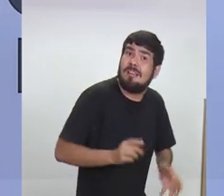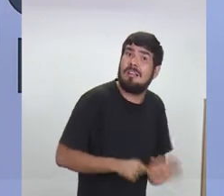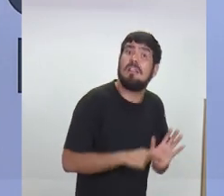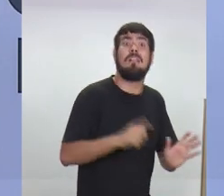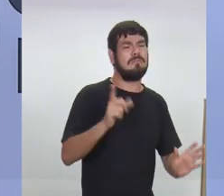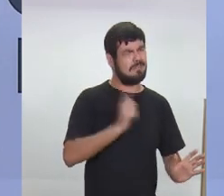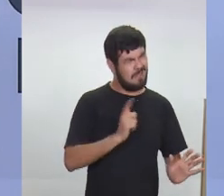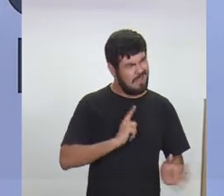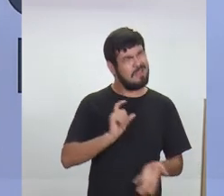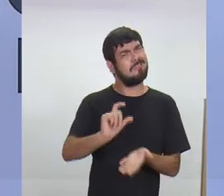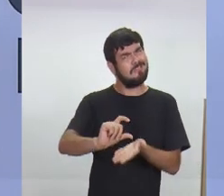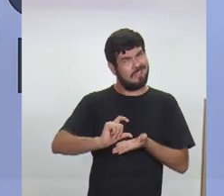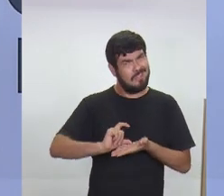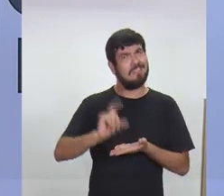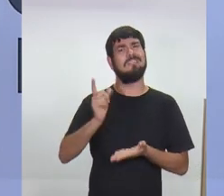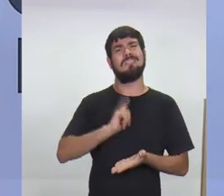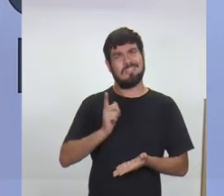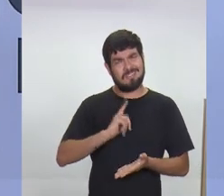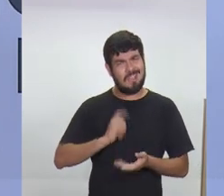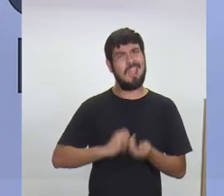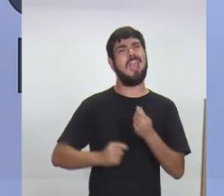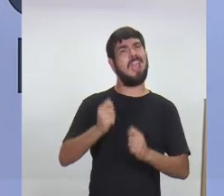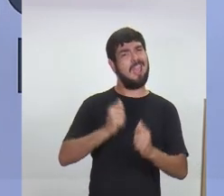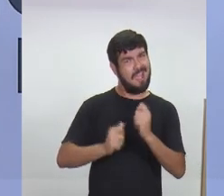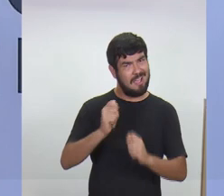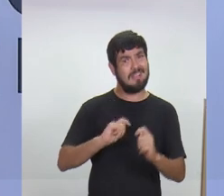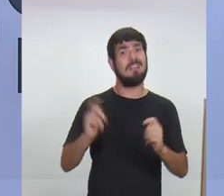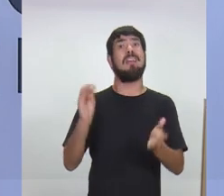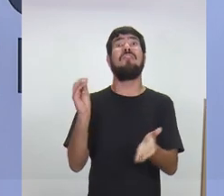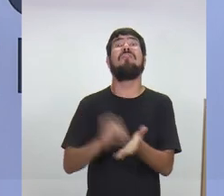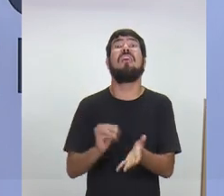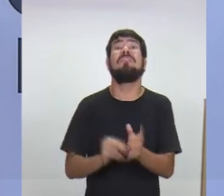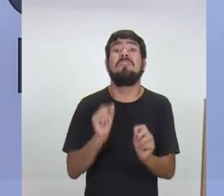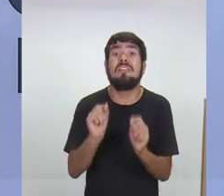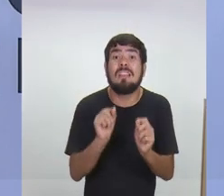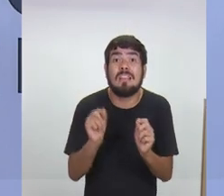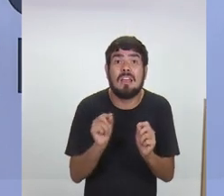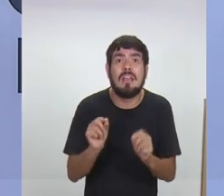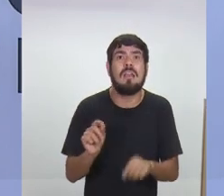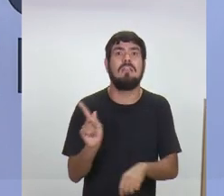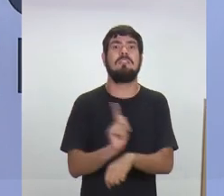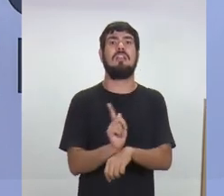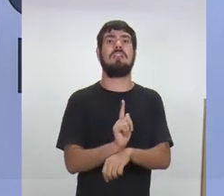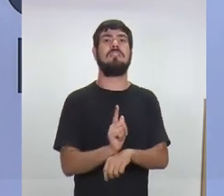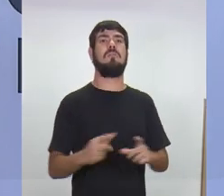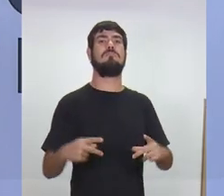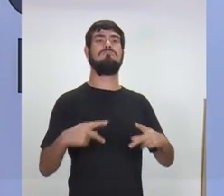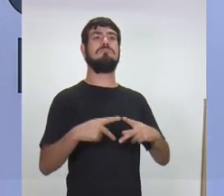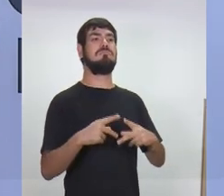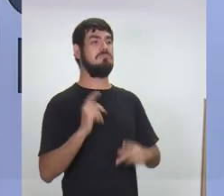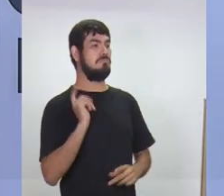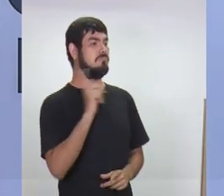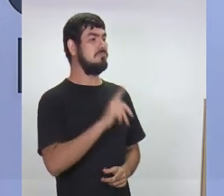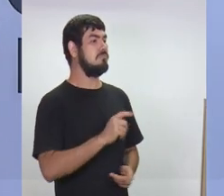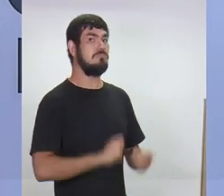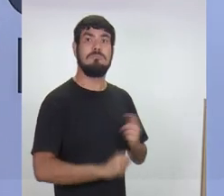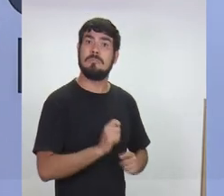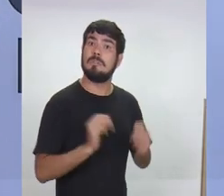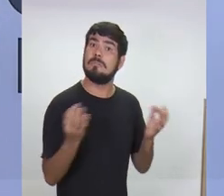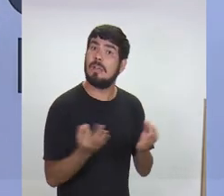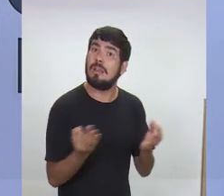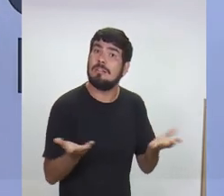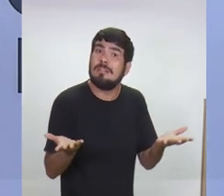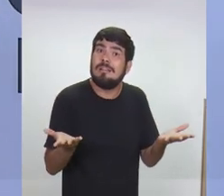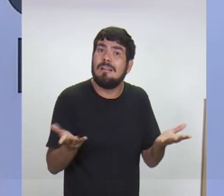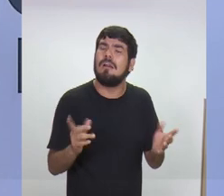dinheiro nós temos condições nós temos recursos nós temos está faltando só em infraestrutura e gestão entendeu para ser implementada pelos recursos que nós temos